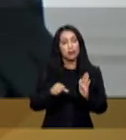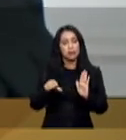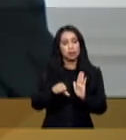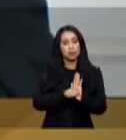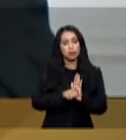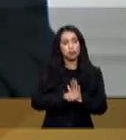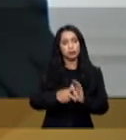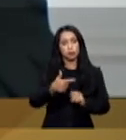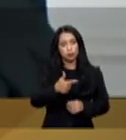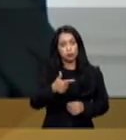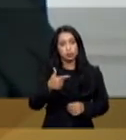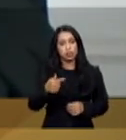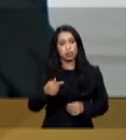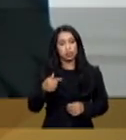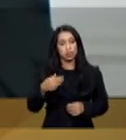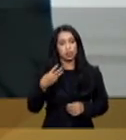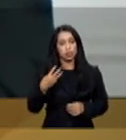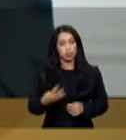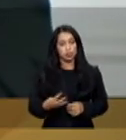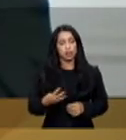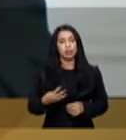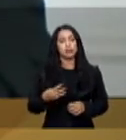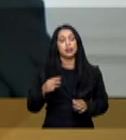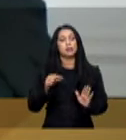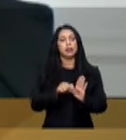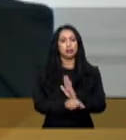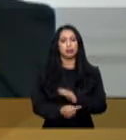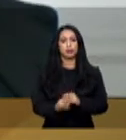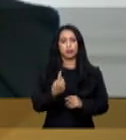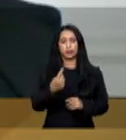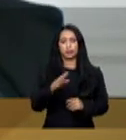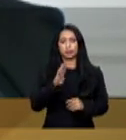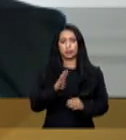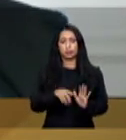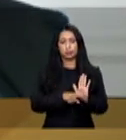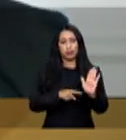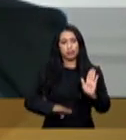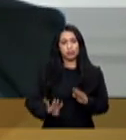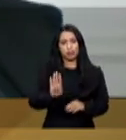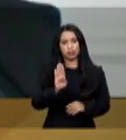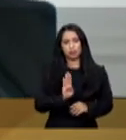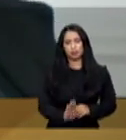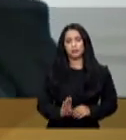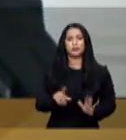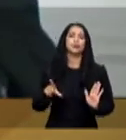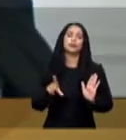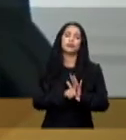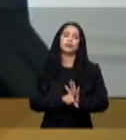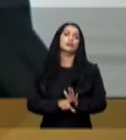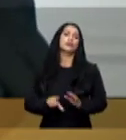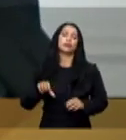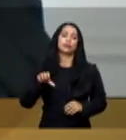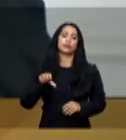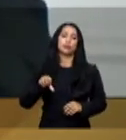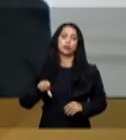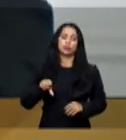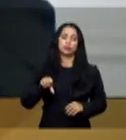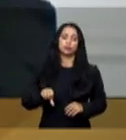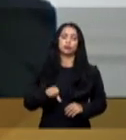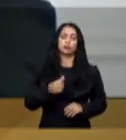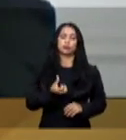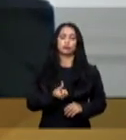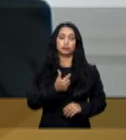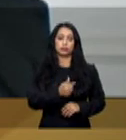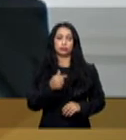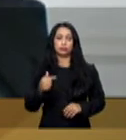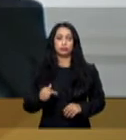273, parágrafo 1º-B, inciso 1º, do Código Penal, pela Lei 9677 de